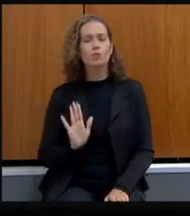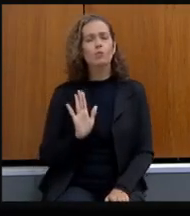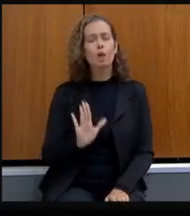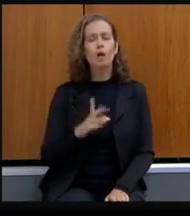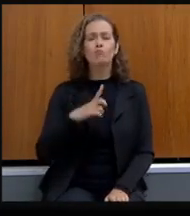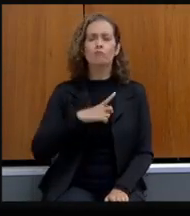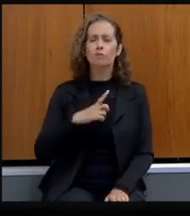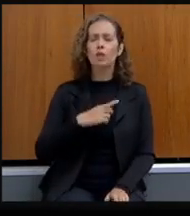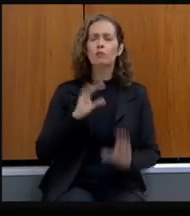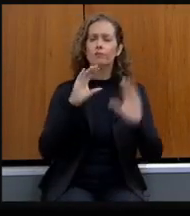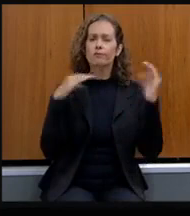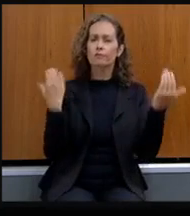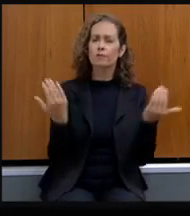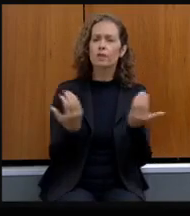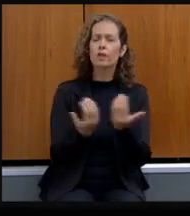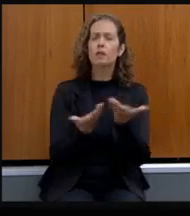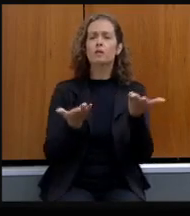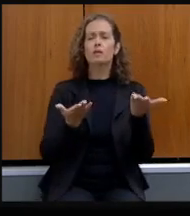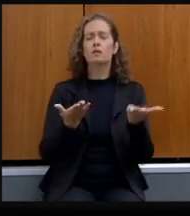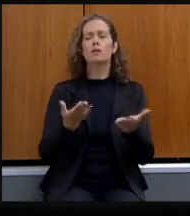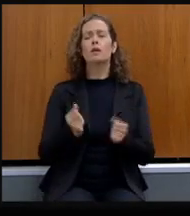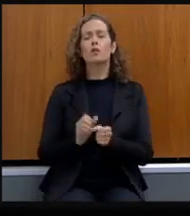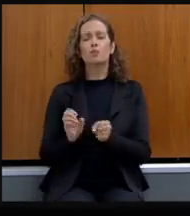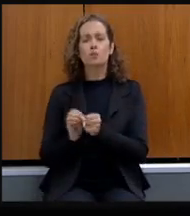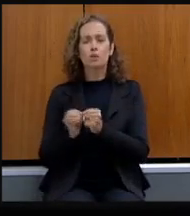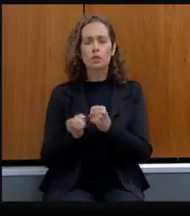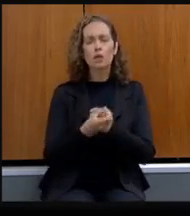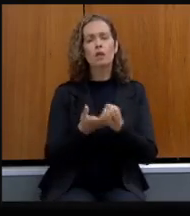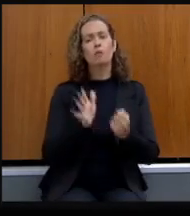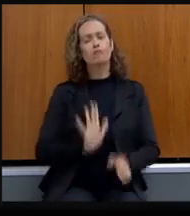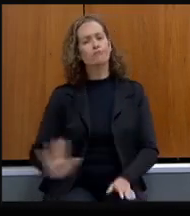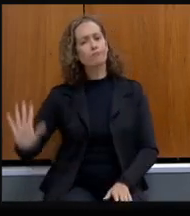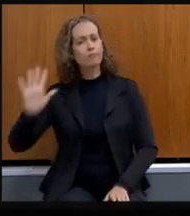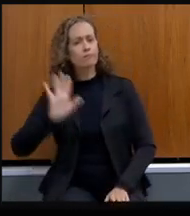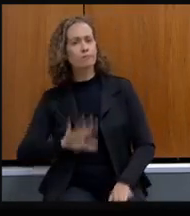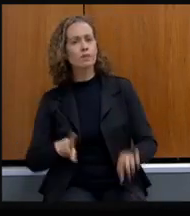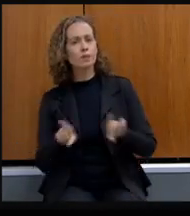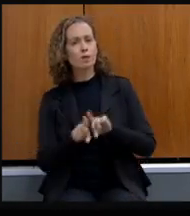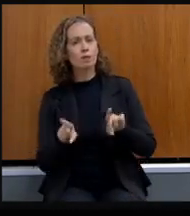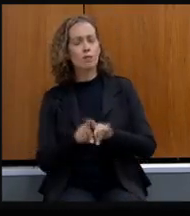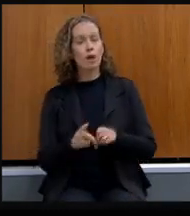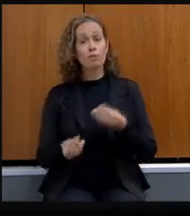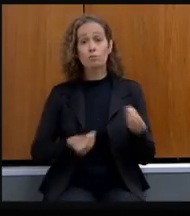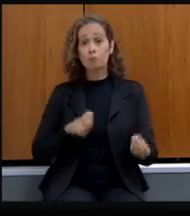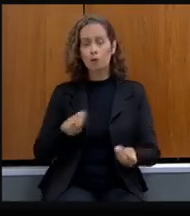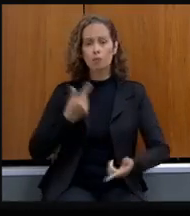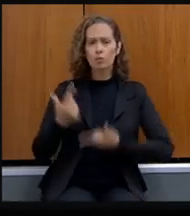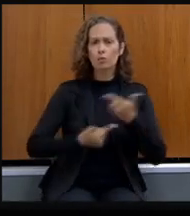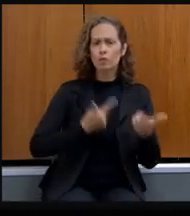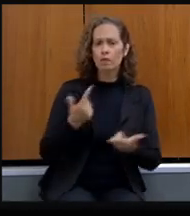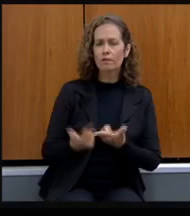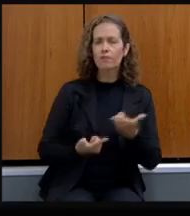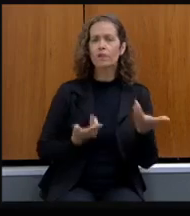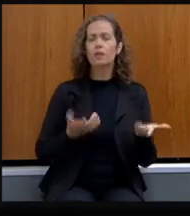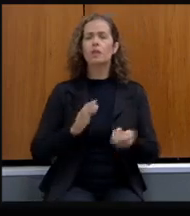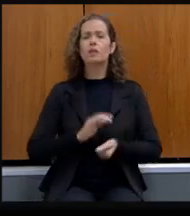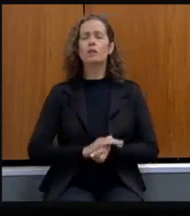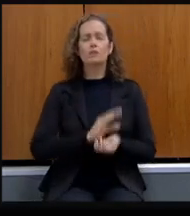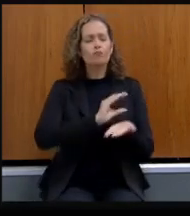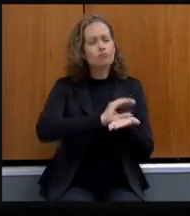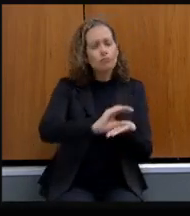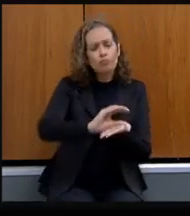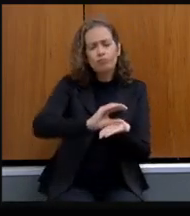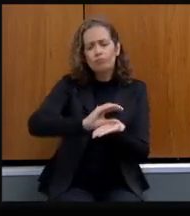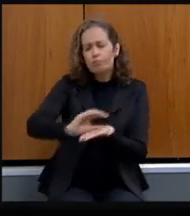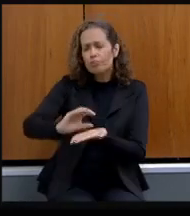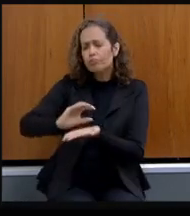conferências municipais estaduais e Nacionais com tipificação de serviços o repasse fundo a fundo